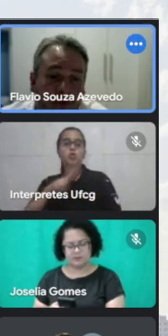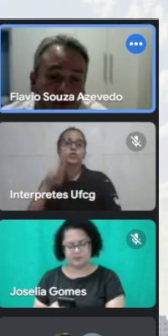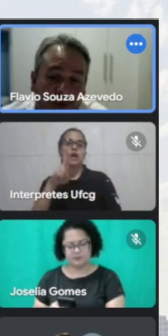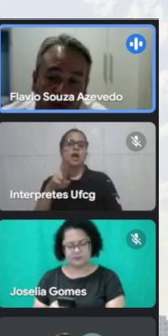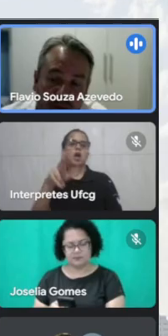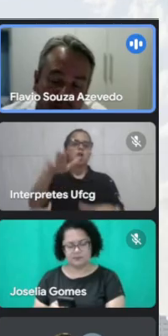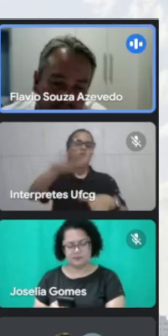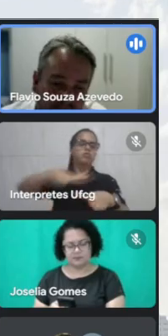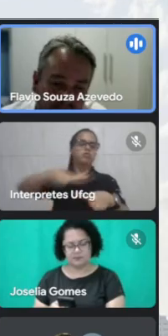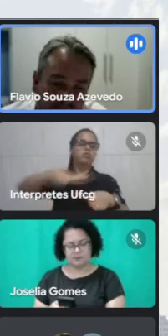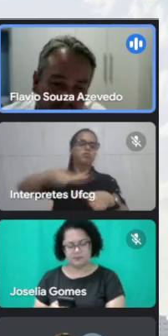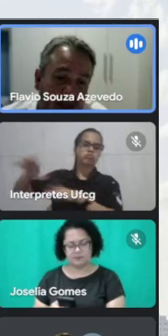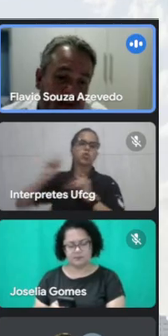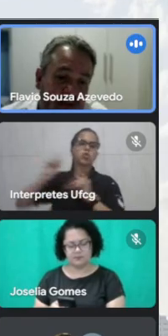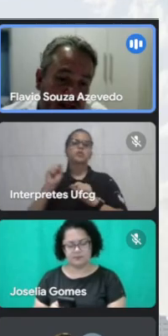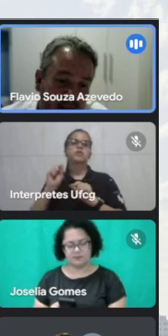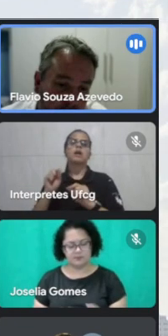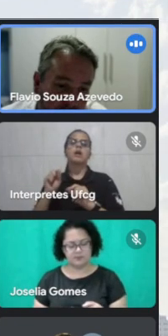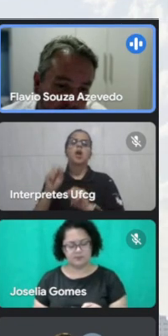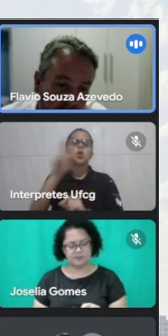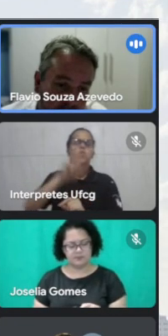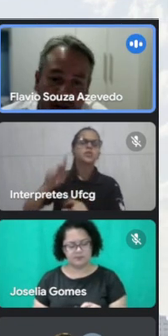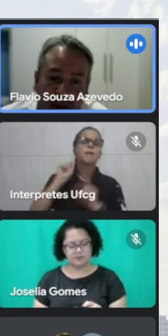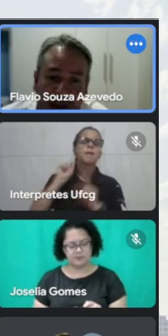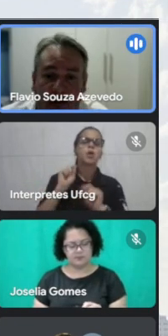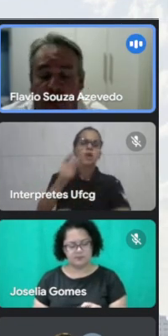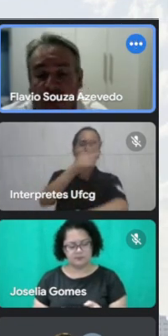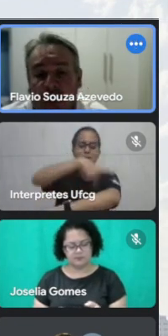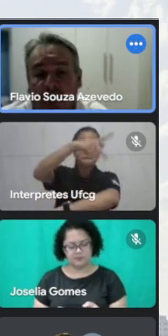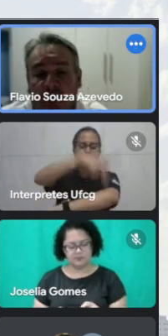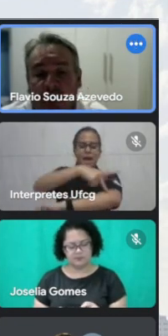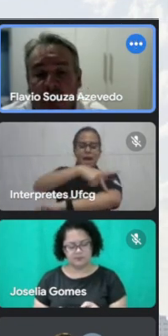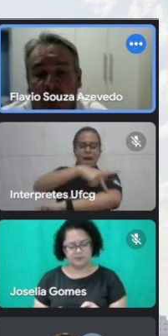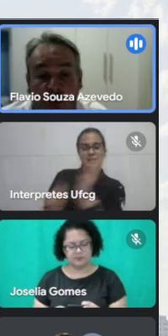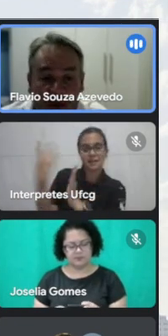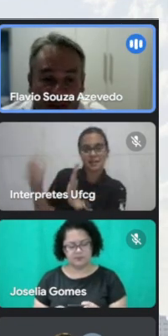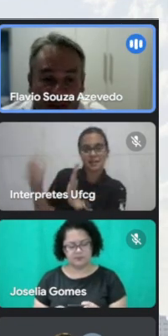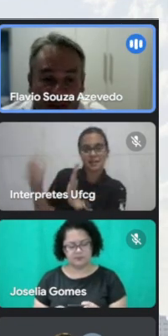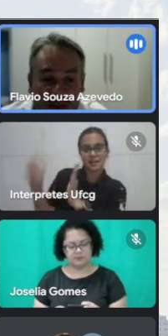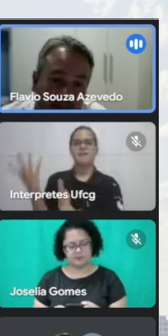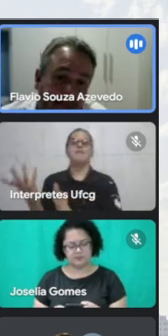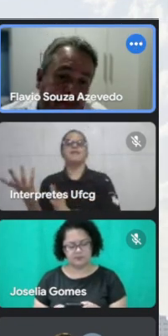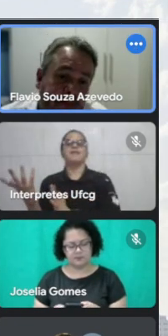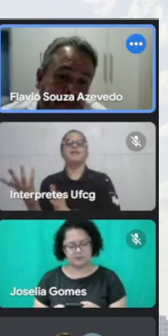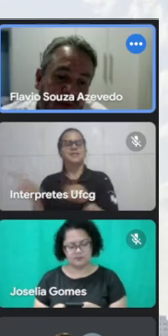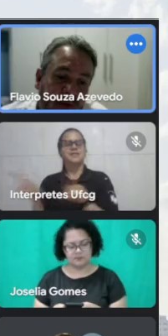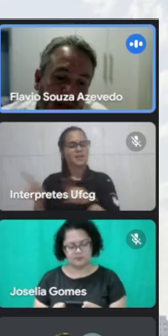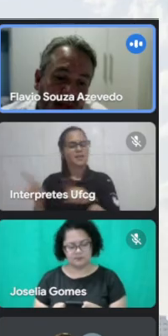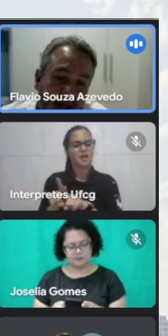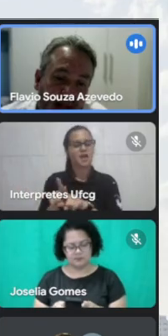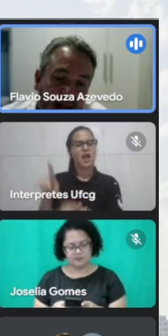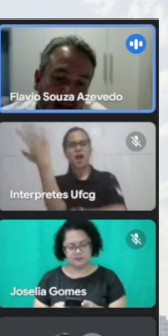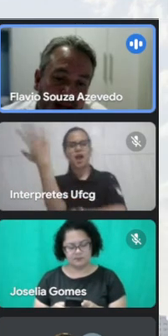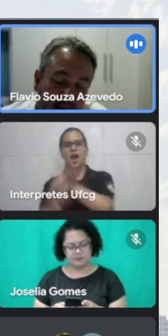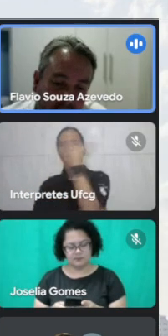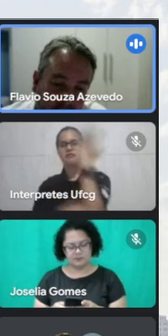possível, construir parques, revitalizar praças existentes, arborizar